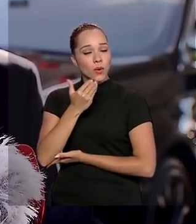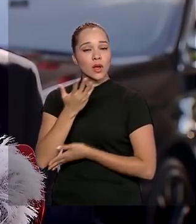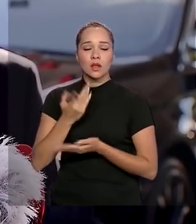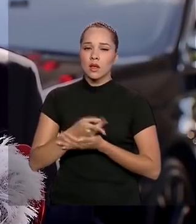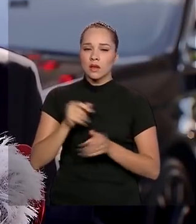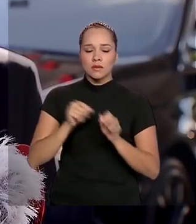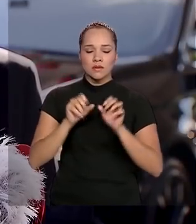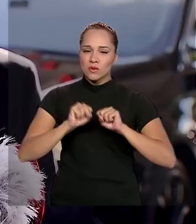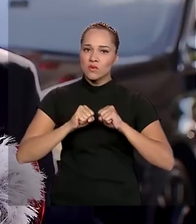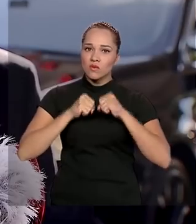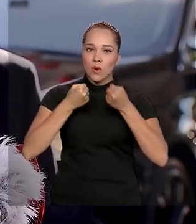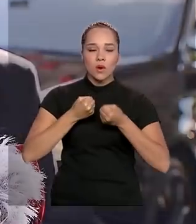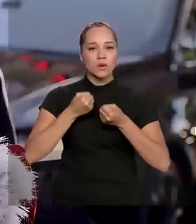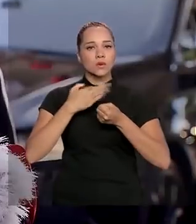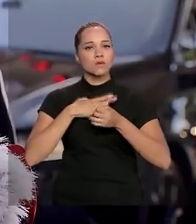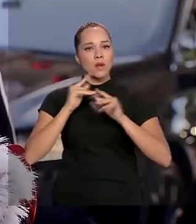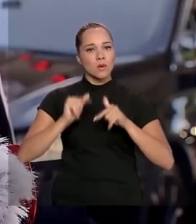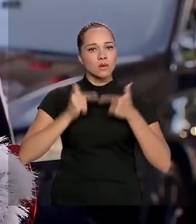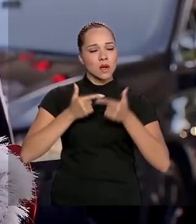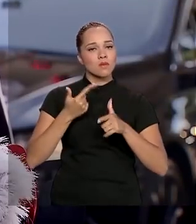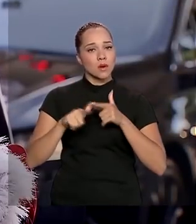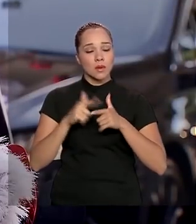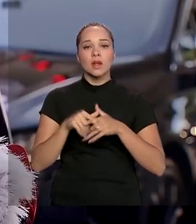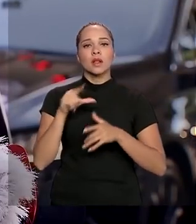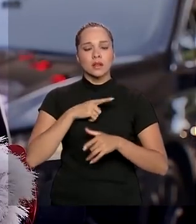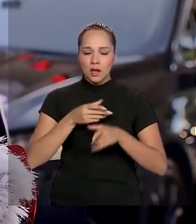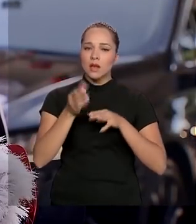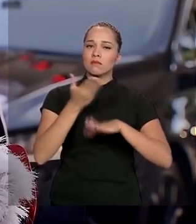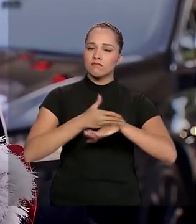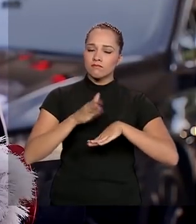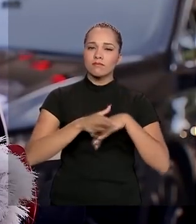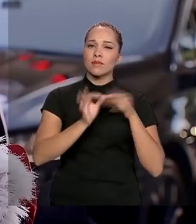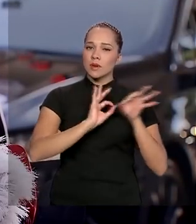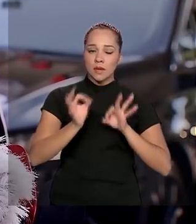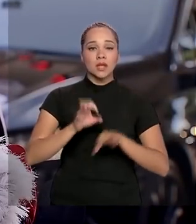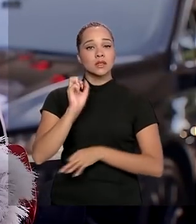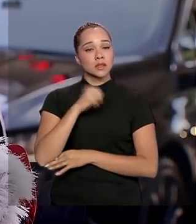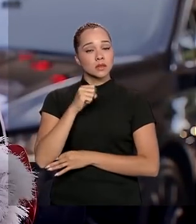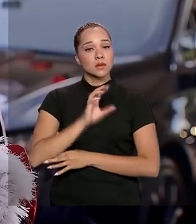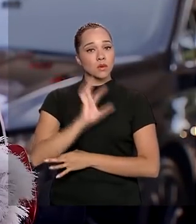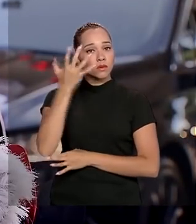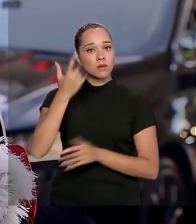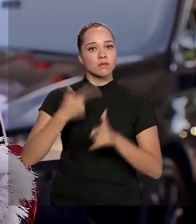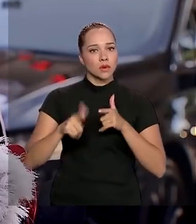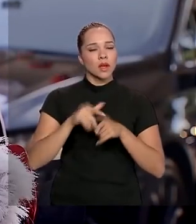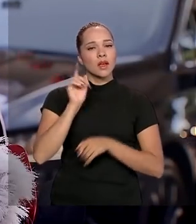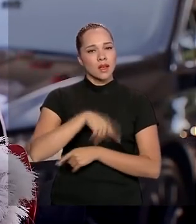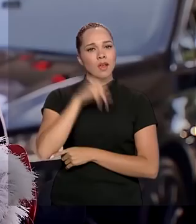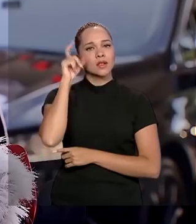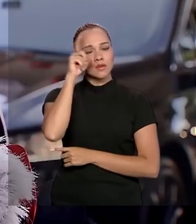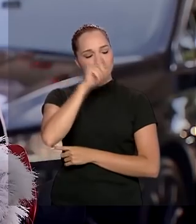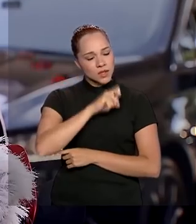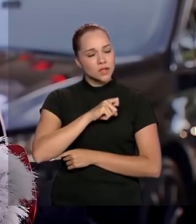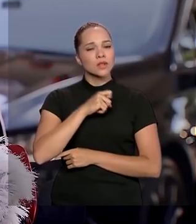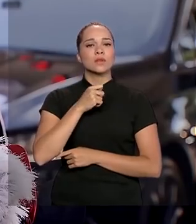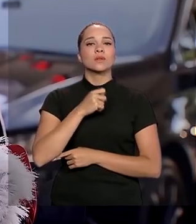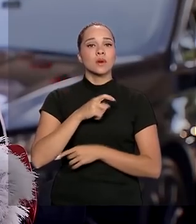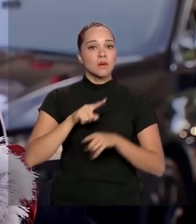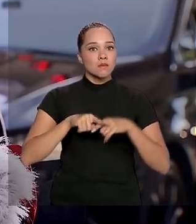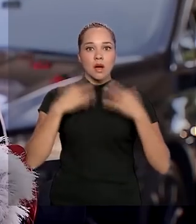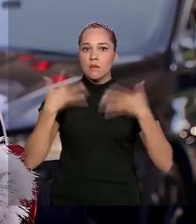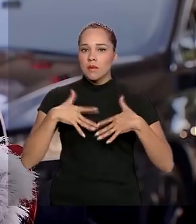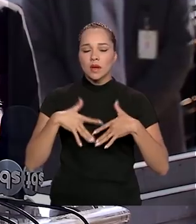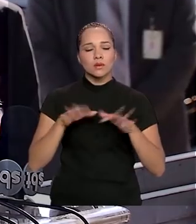vencer esse problema. Temos que preparar, sim, para uma situação complicada. É difícil, é duro, mas sem